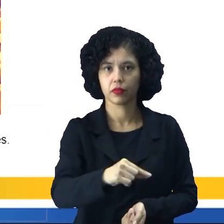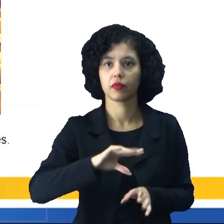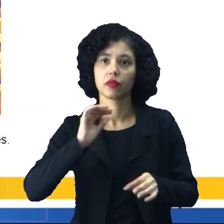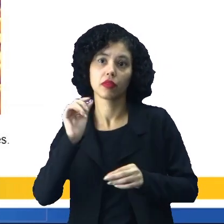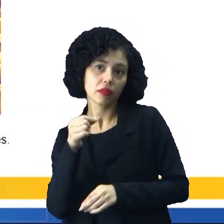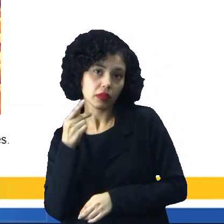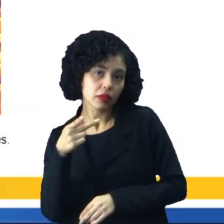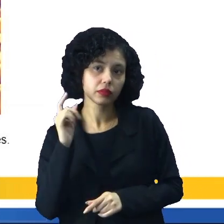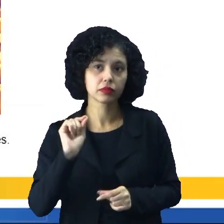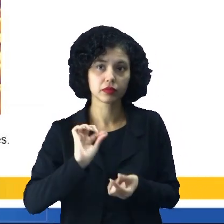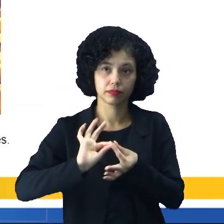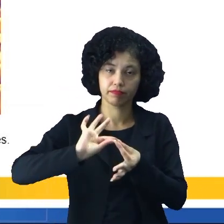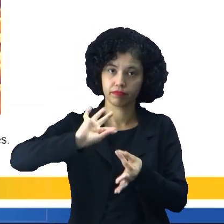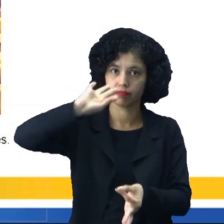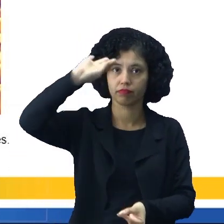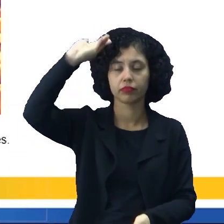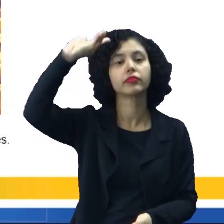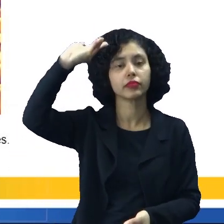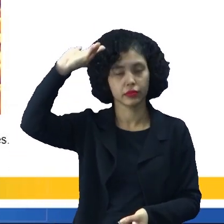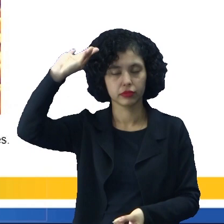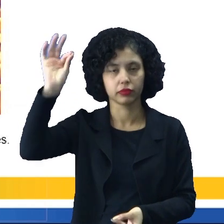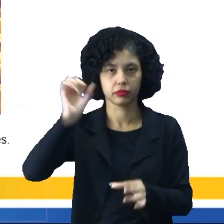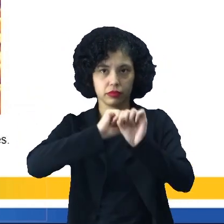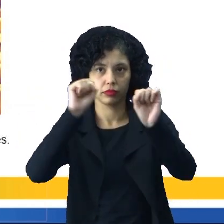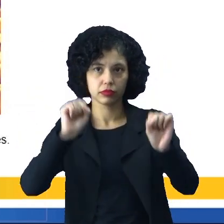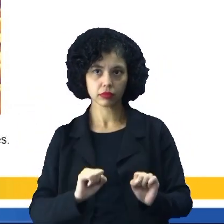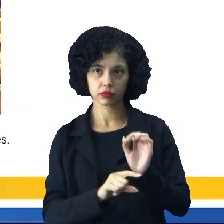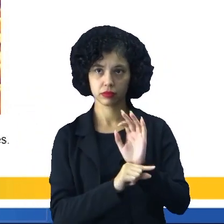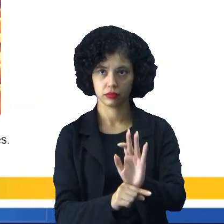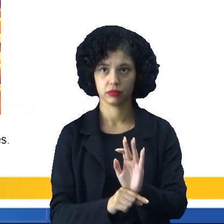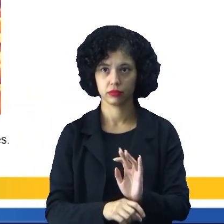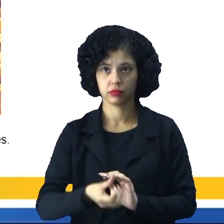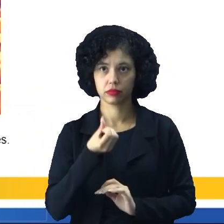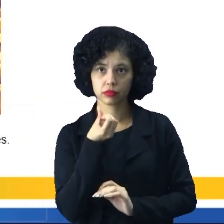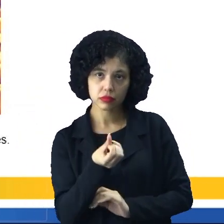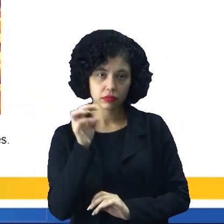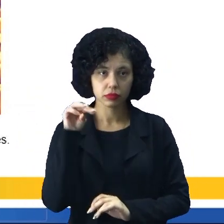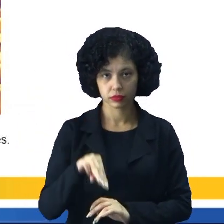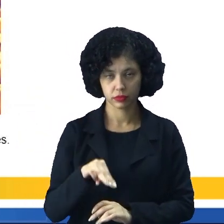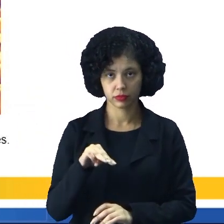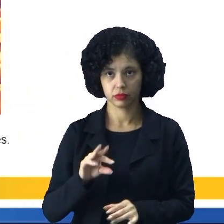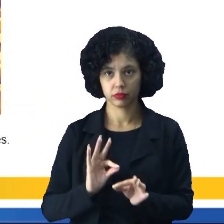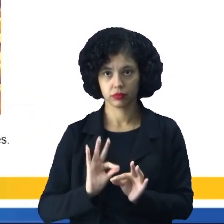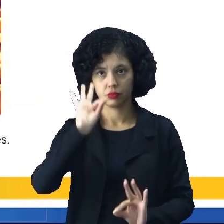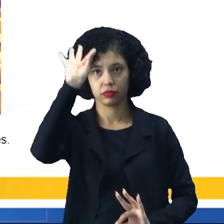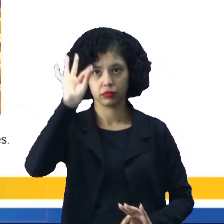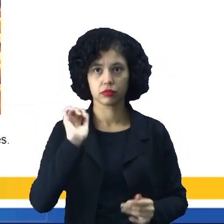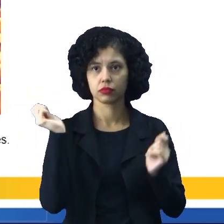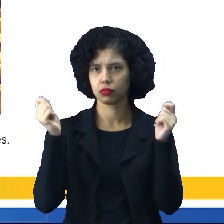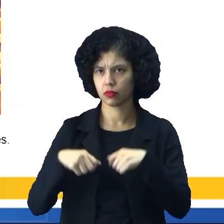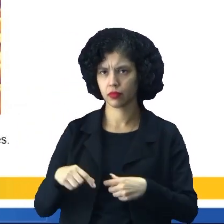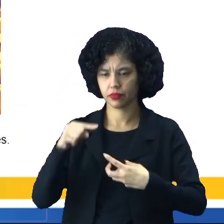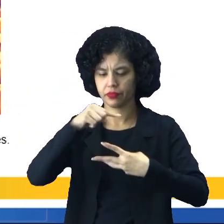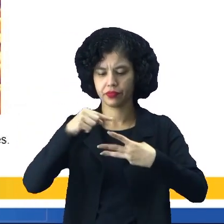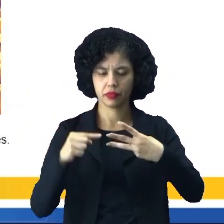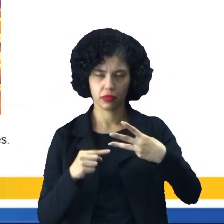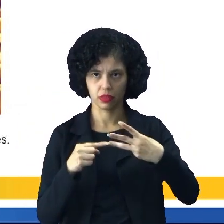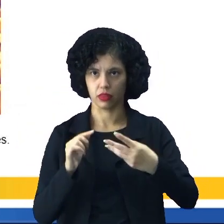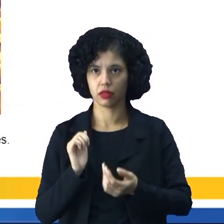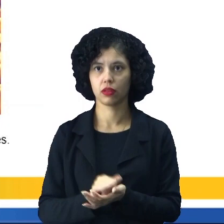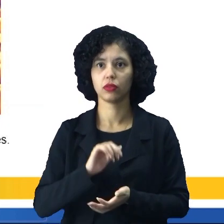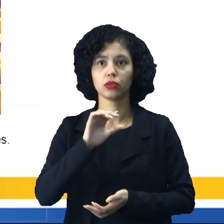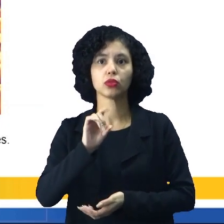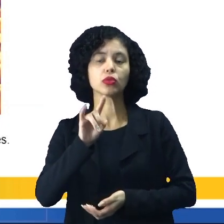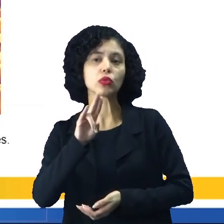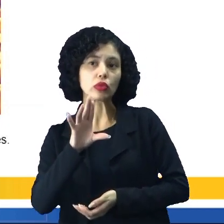de uma porção mais longa do sistema digestório, apresentando cerca de 6 metros de comprimento. Possui 3 segmentos, o